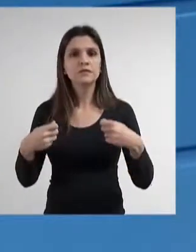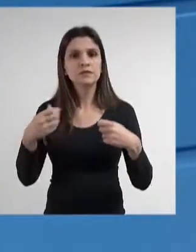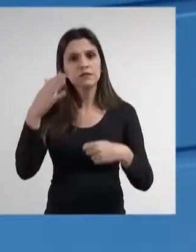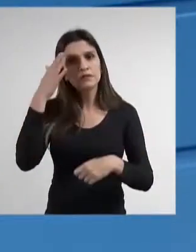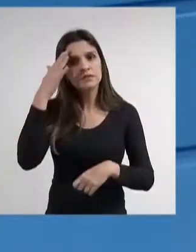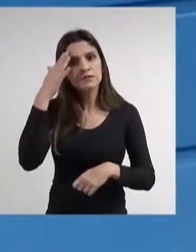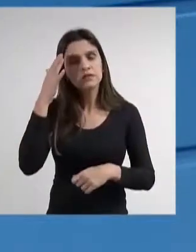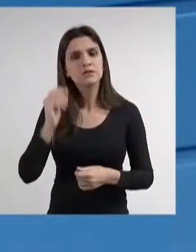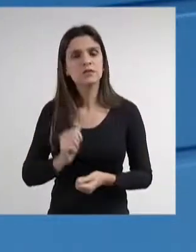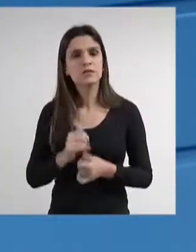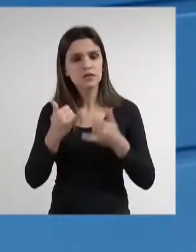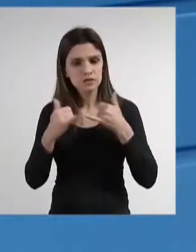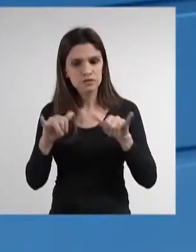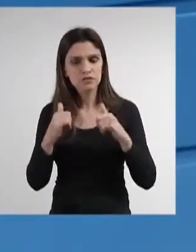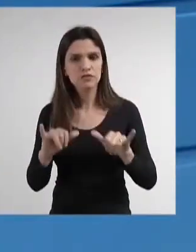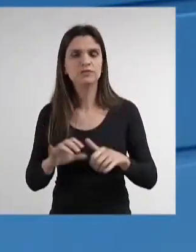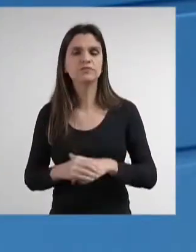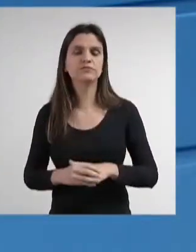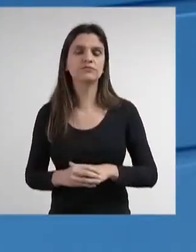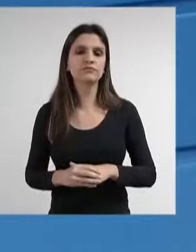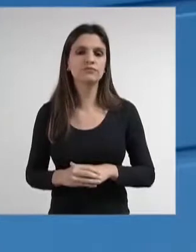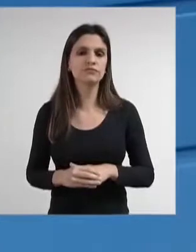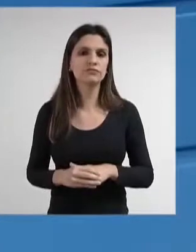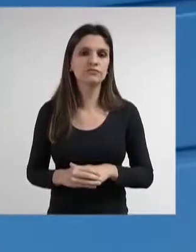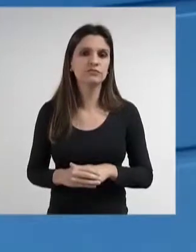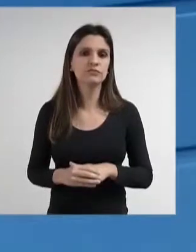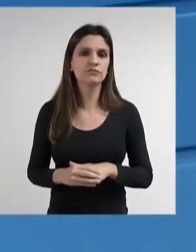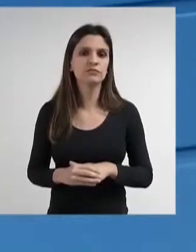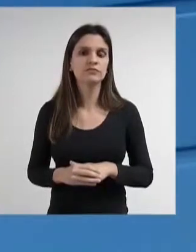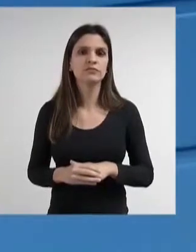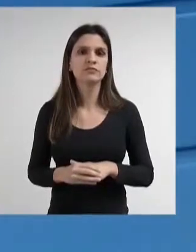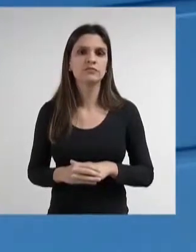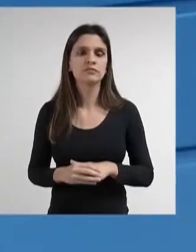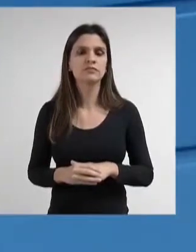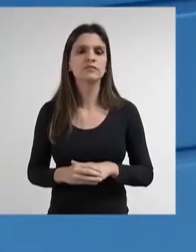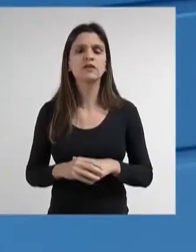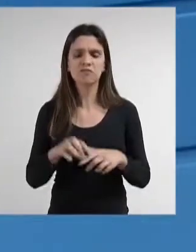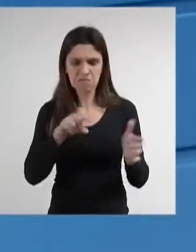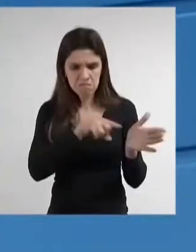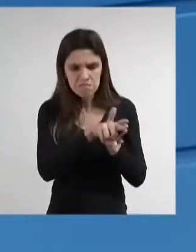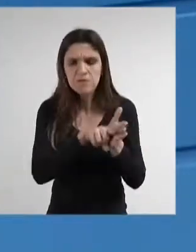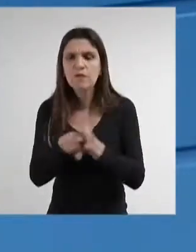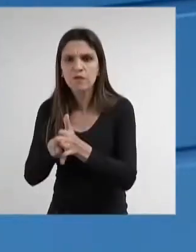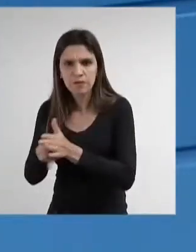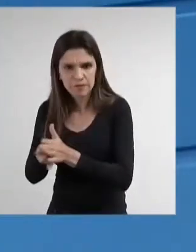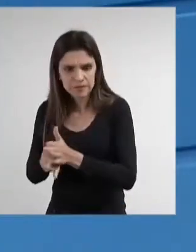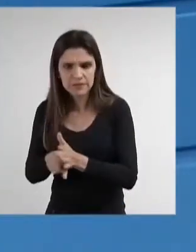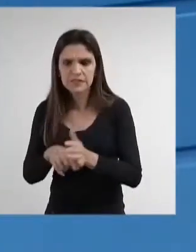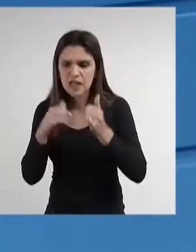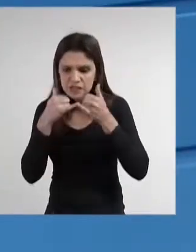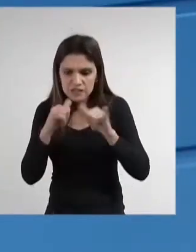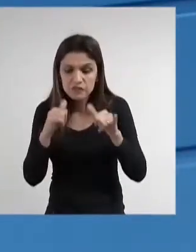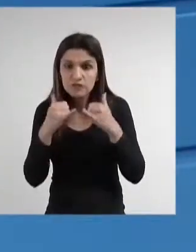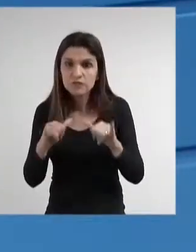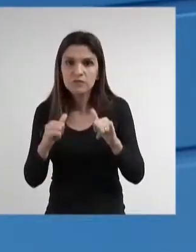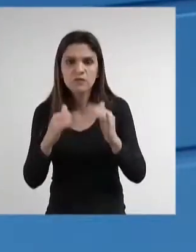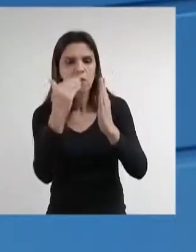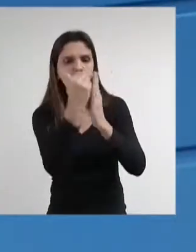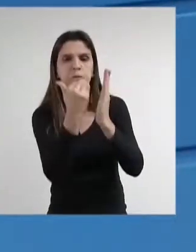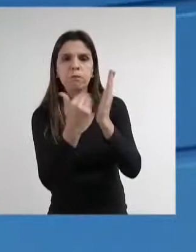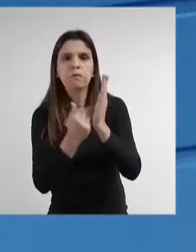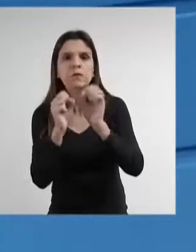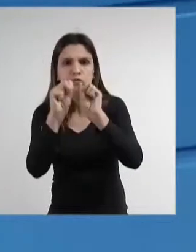explicação da SEDAST. E a informação é que vai ser feito um pente fino, todas as informações serão prestadas, mas o